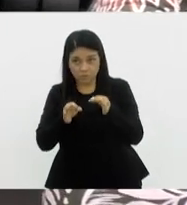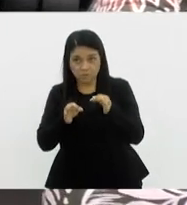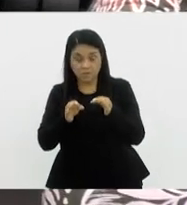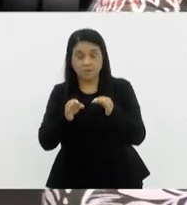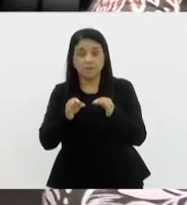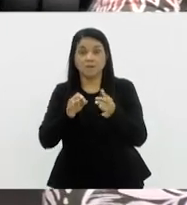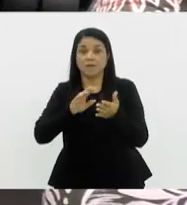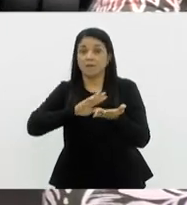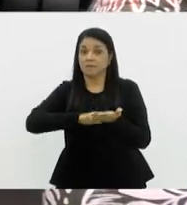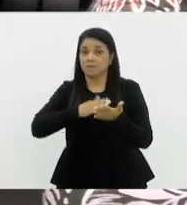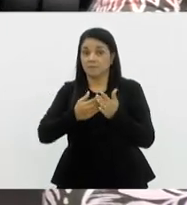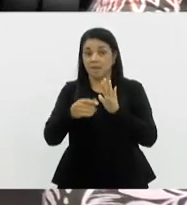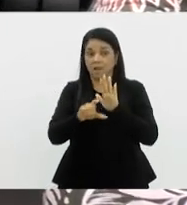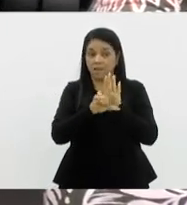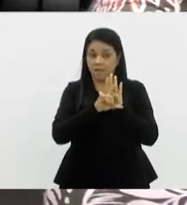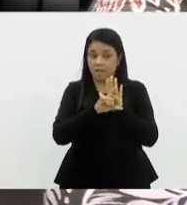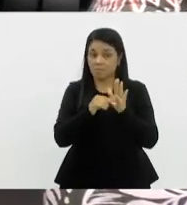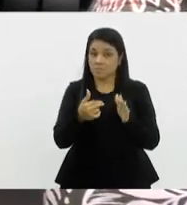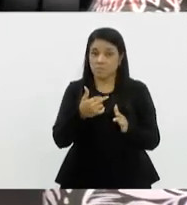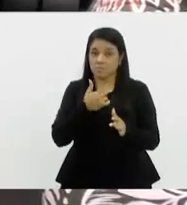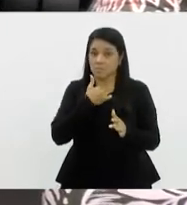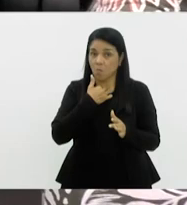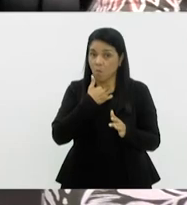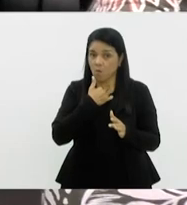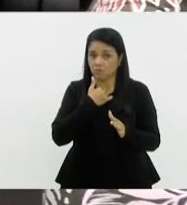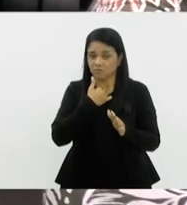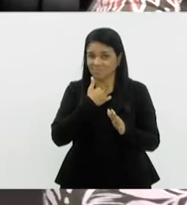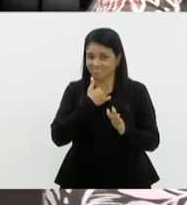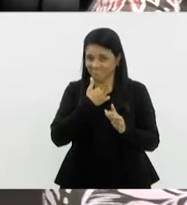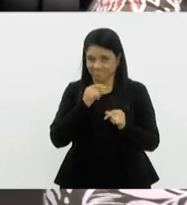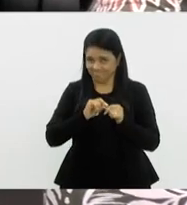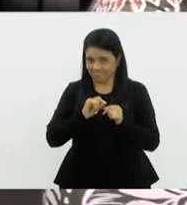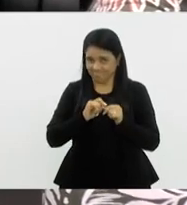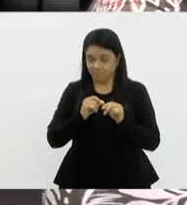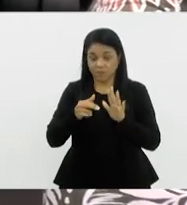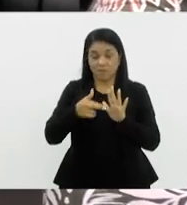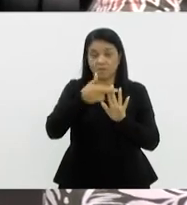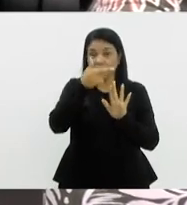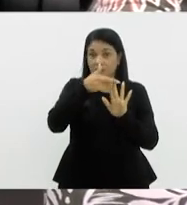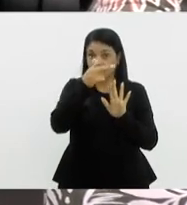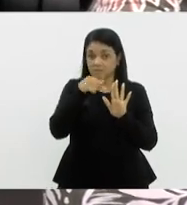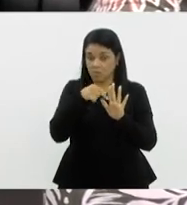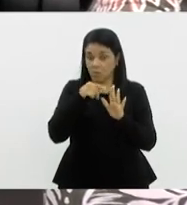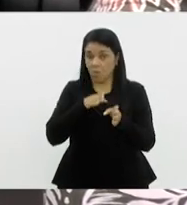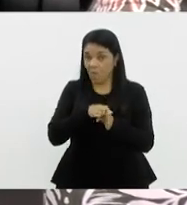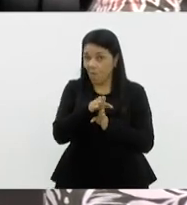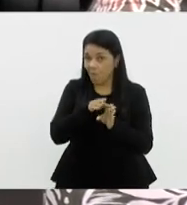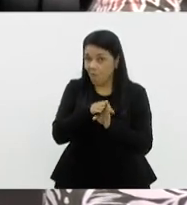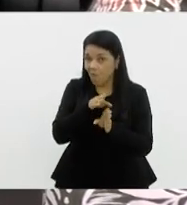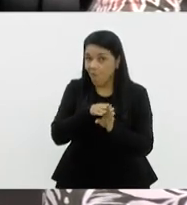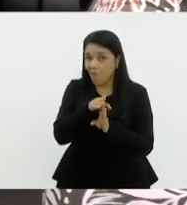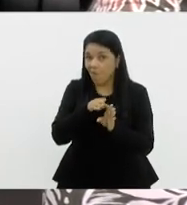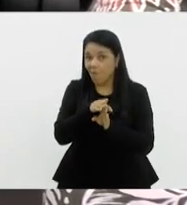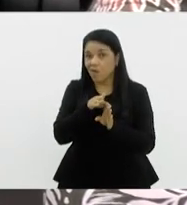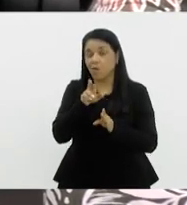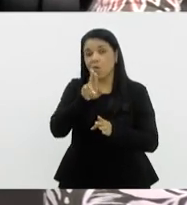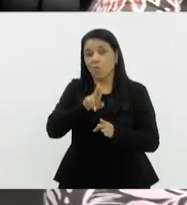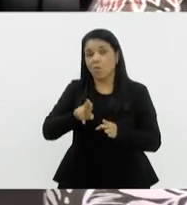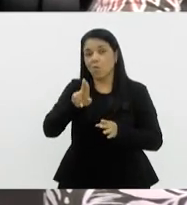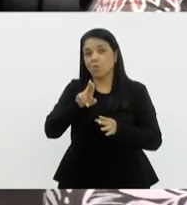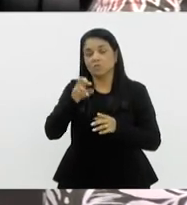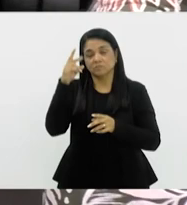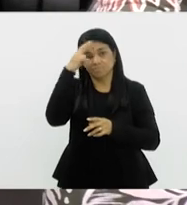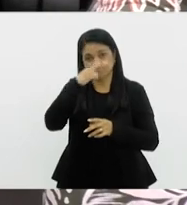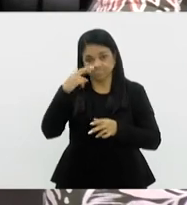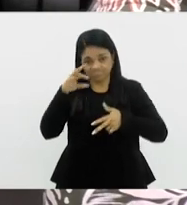que isso não pode ser feito, tanto que isso está na resolução que estabelece que o que orienta o uso do monitoramento